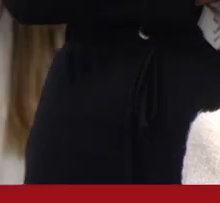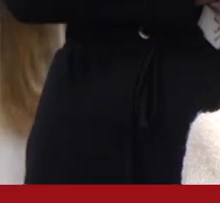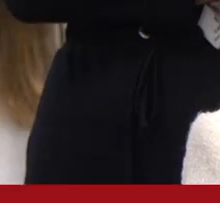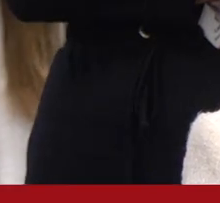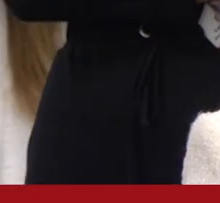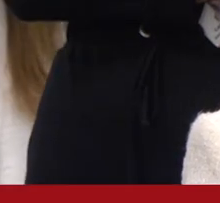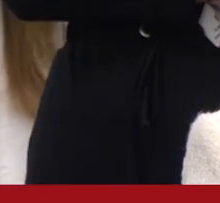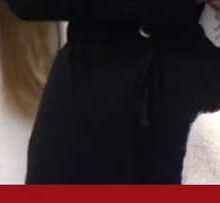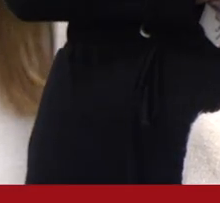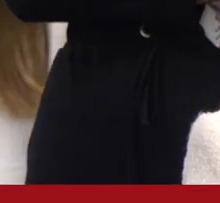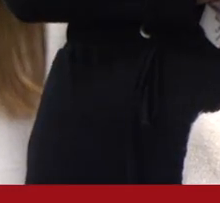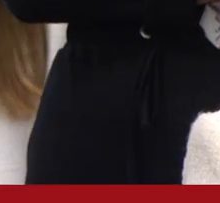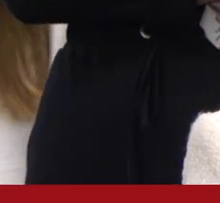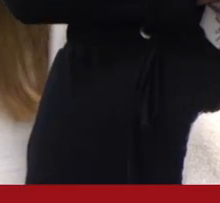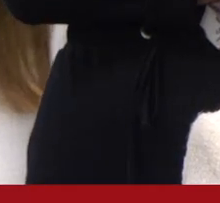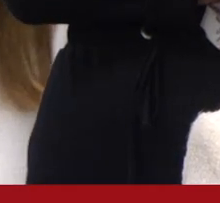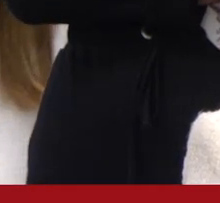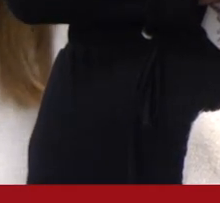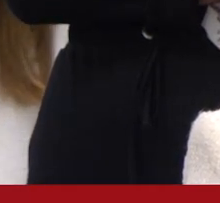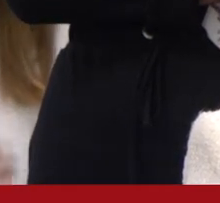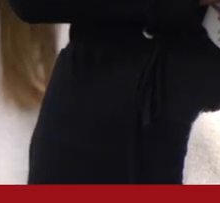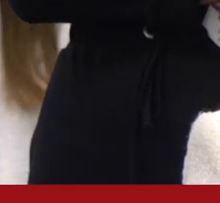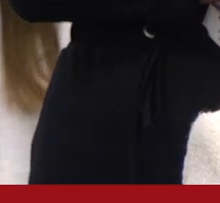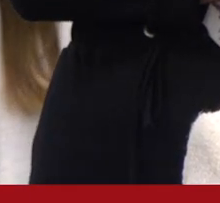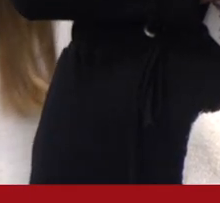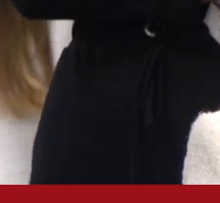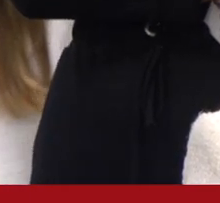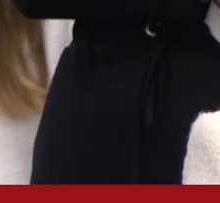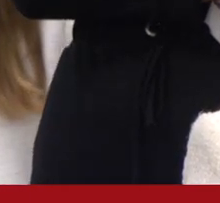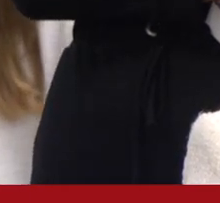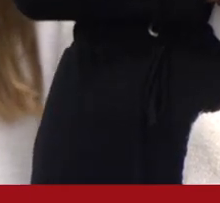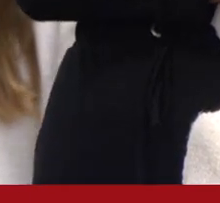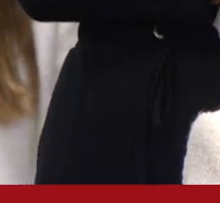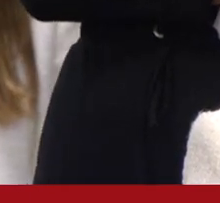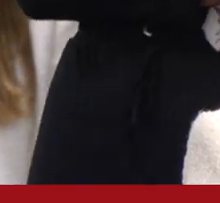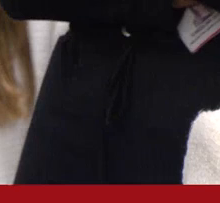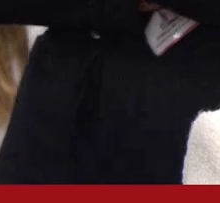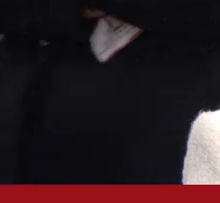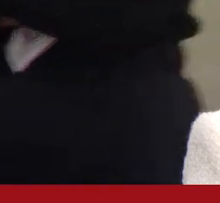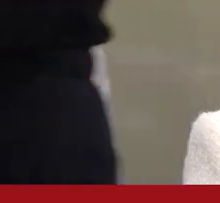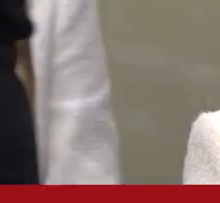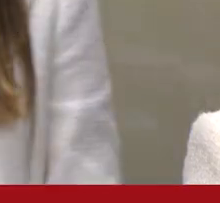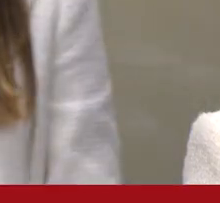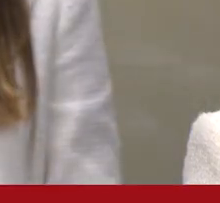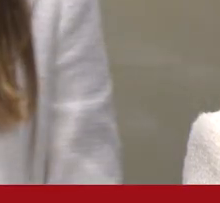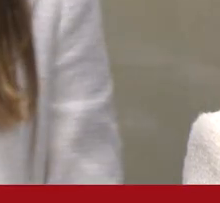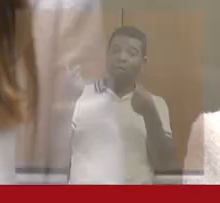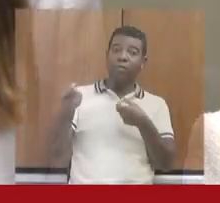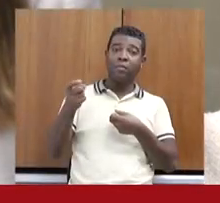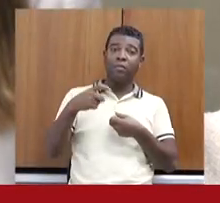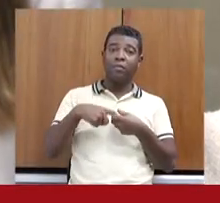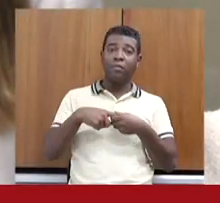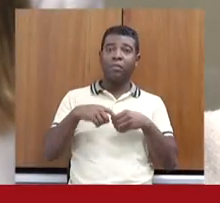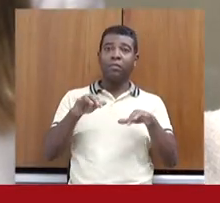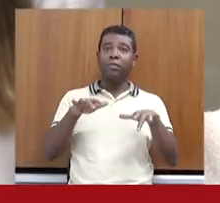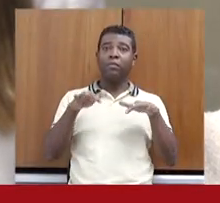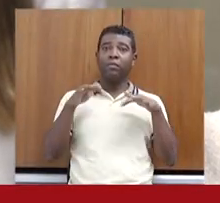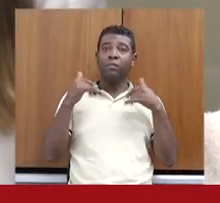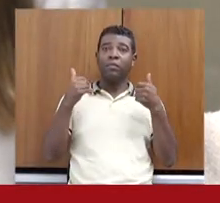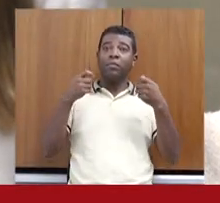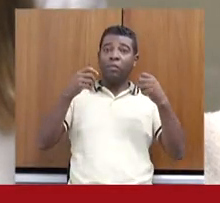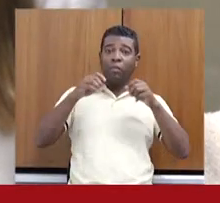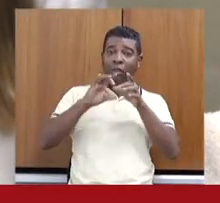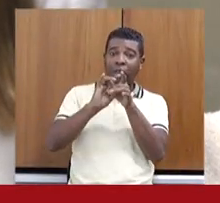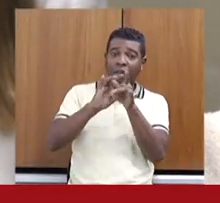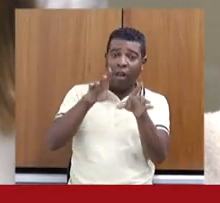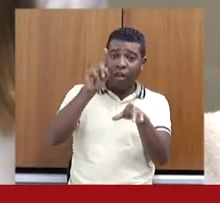viável. Vamos reiniciar, então, a sessão. Peço que vocês deixem os secretários